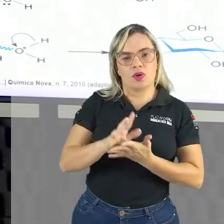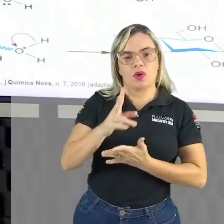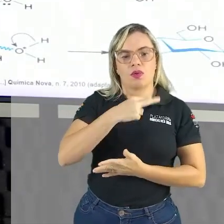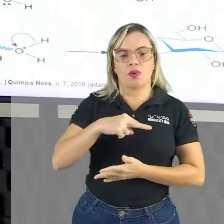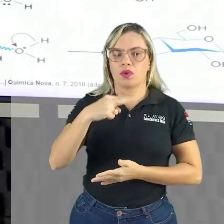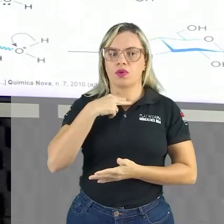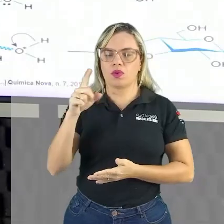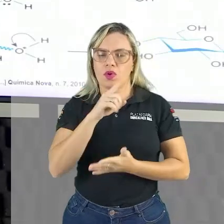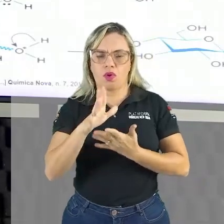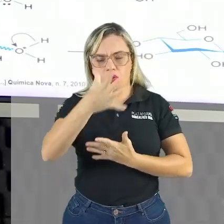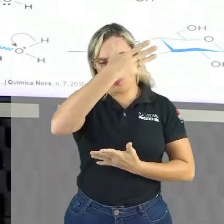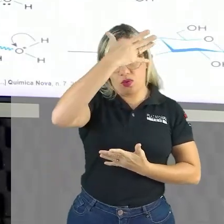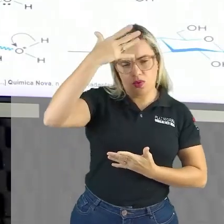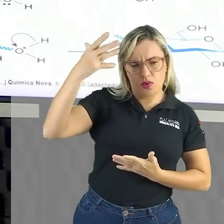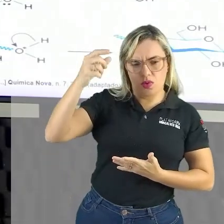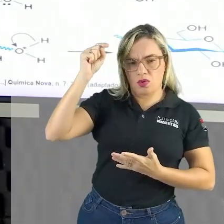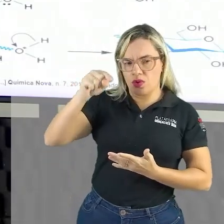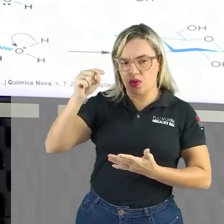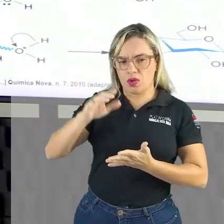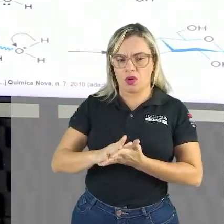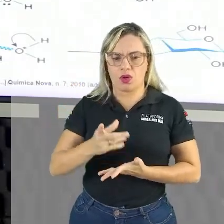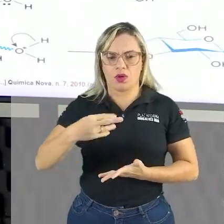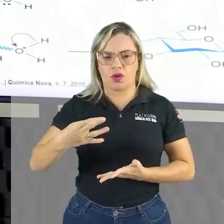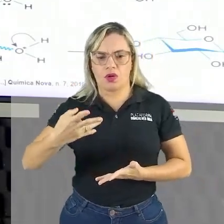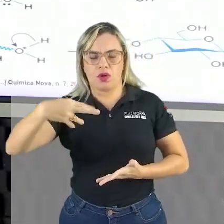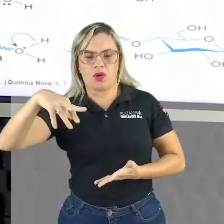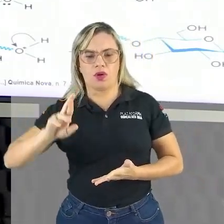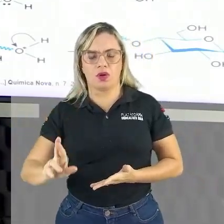Catalisador não pode ser consumido.